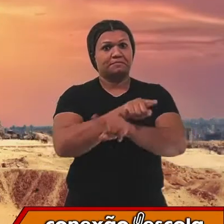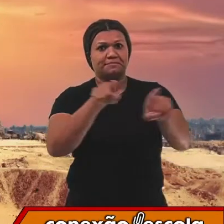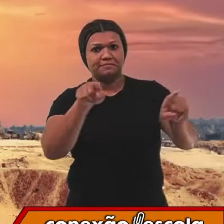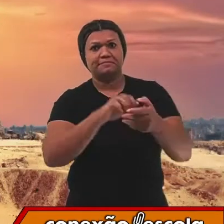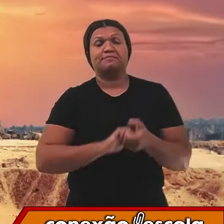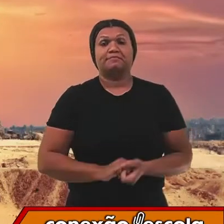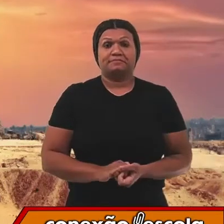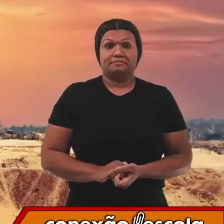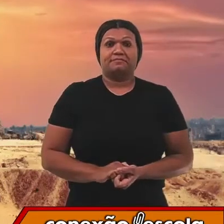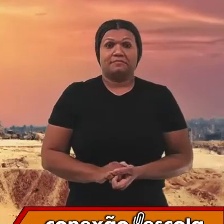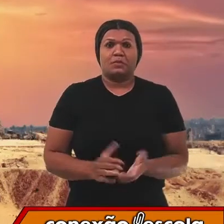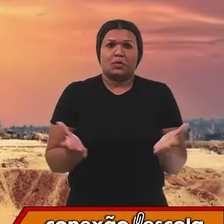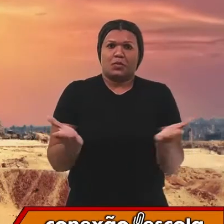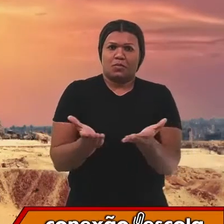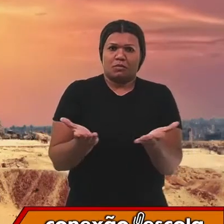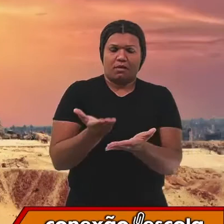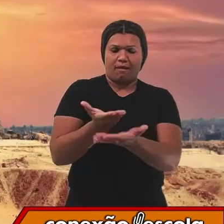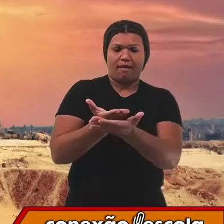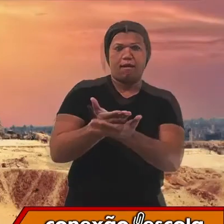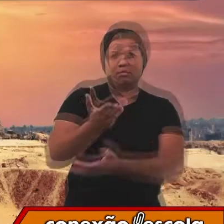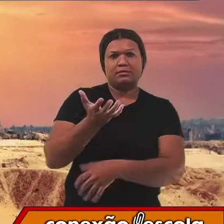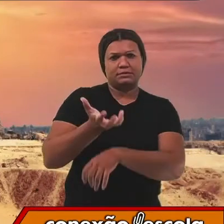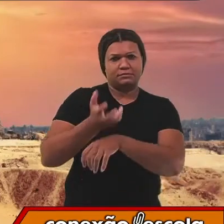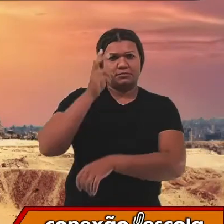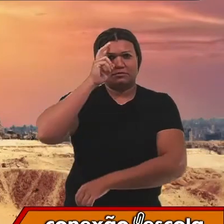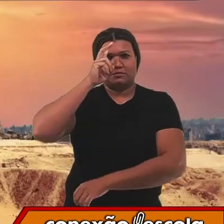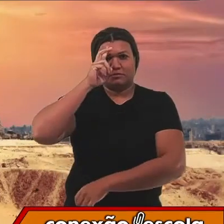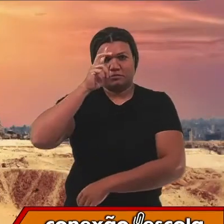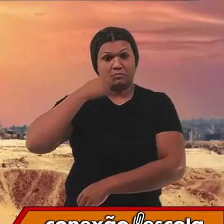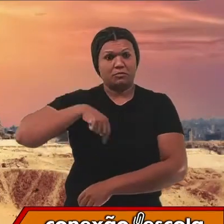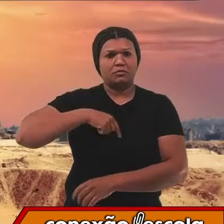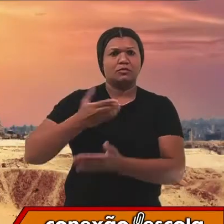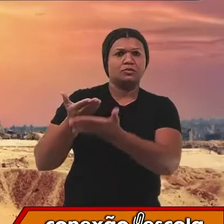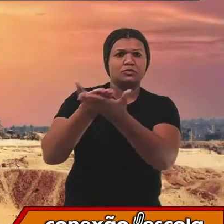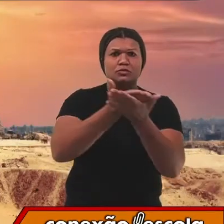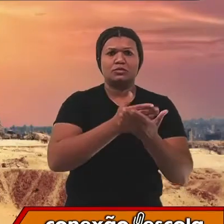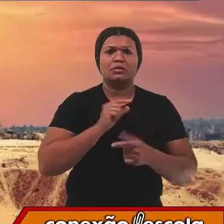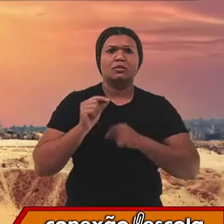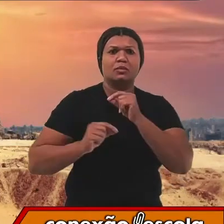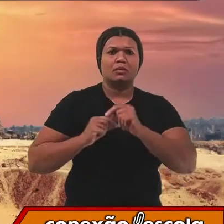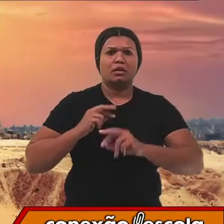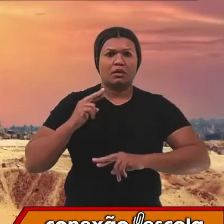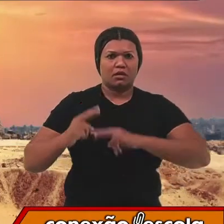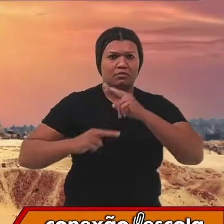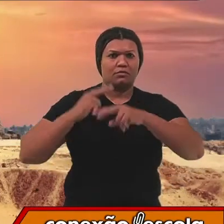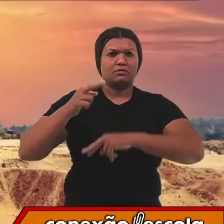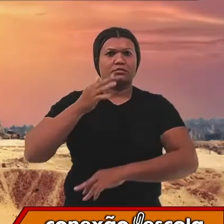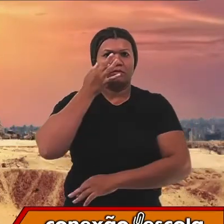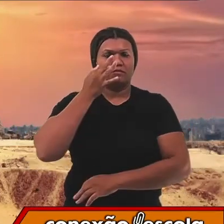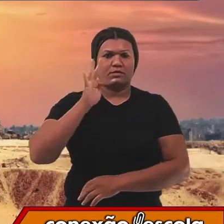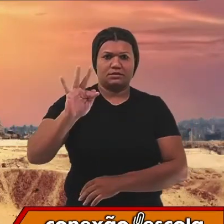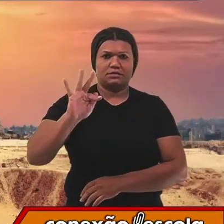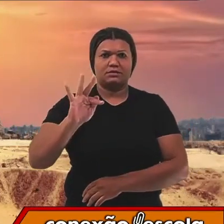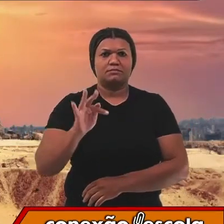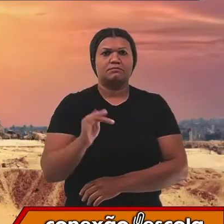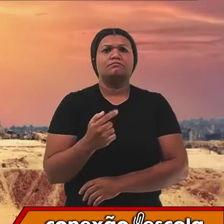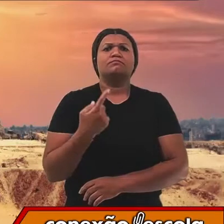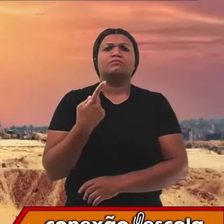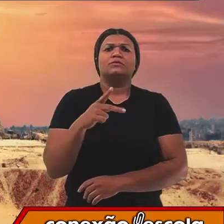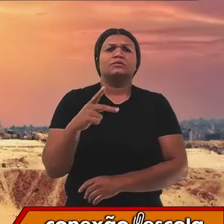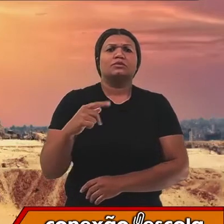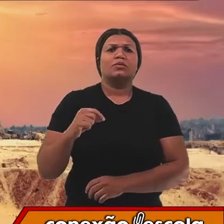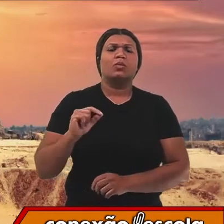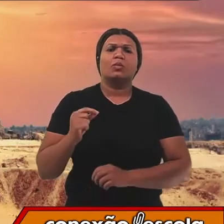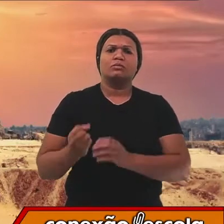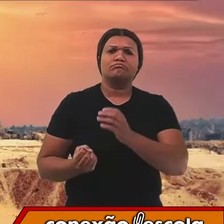Hoje, em nossa aula de História, nós vamos estudar a Revolução Francesa e um de seus desdobramentos, que